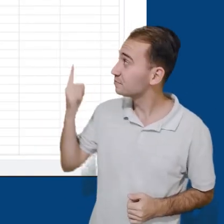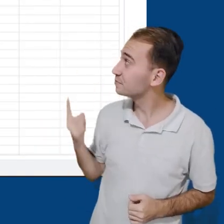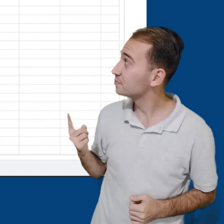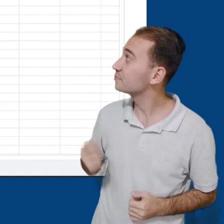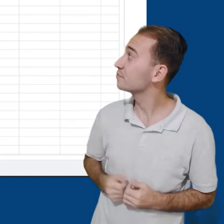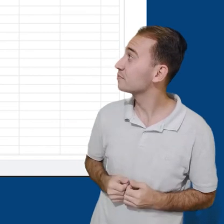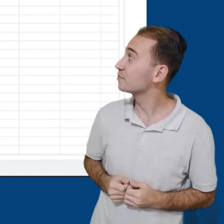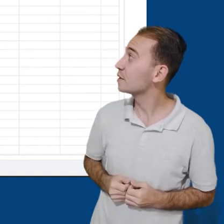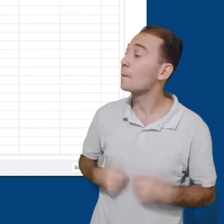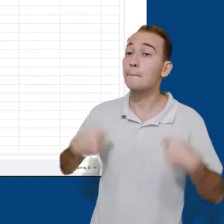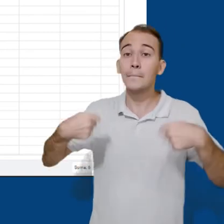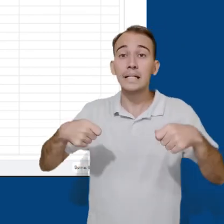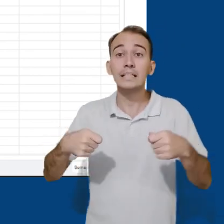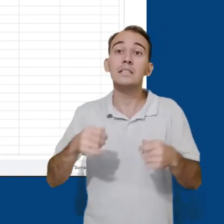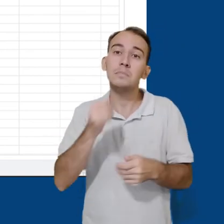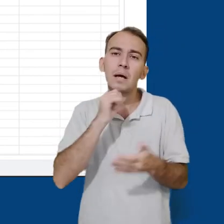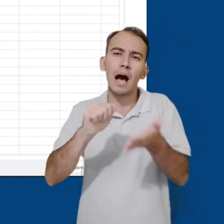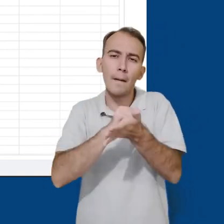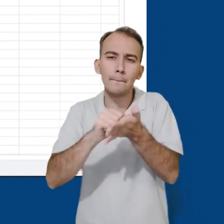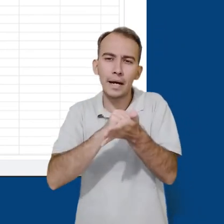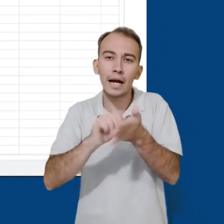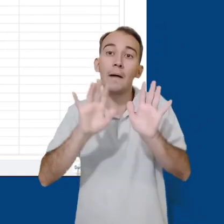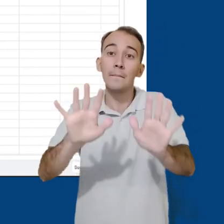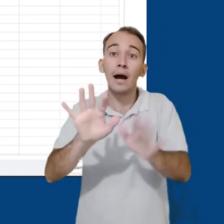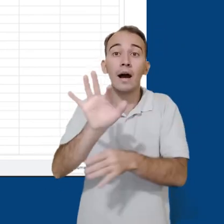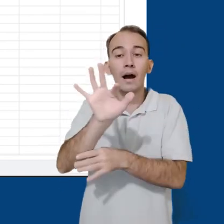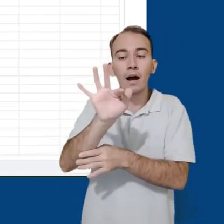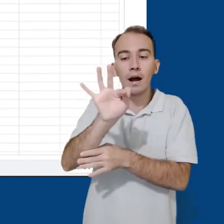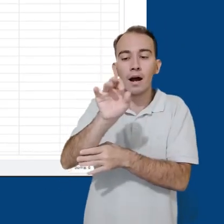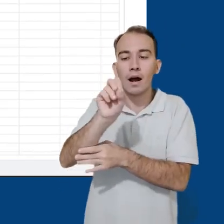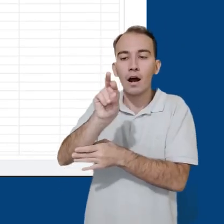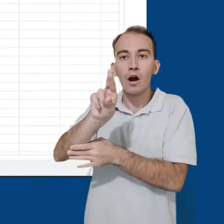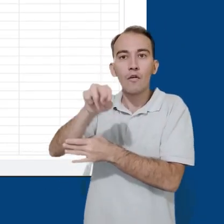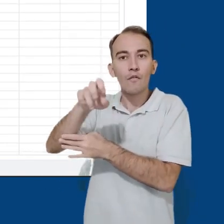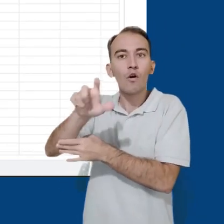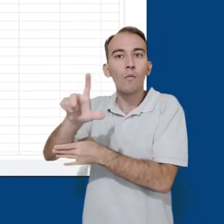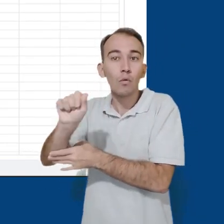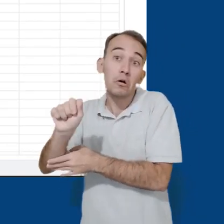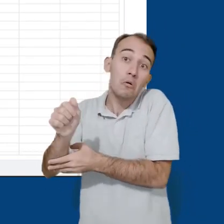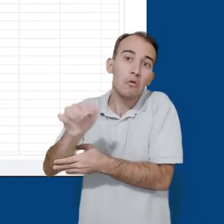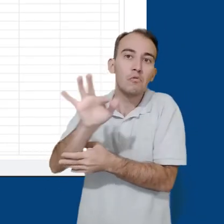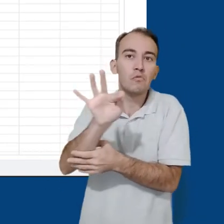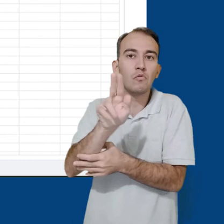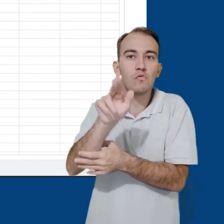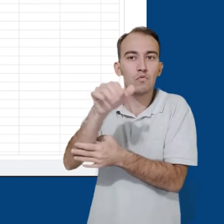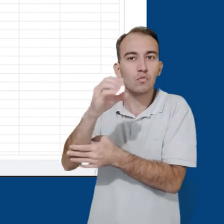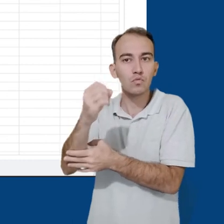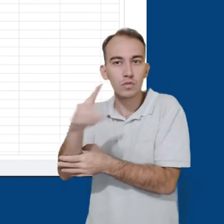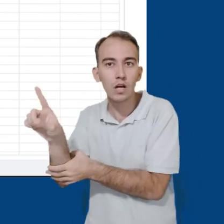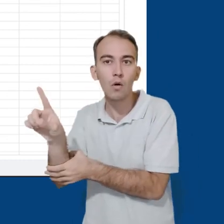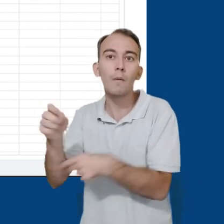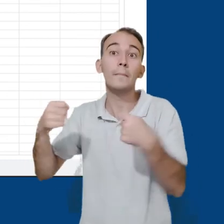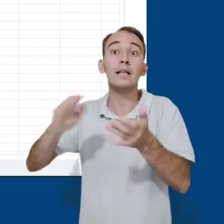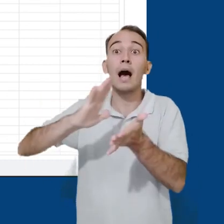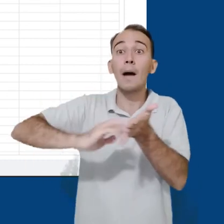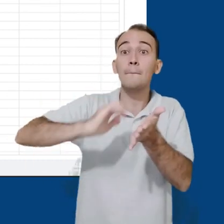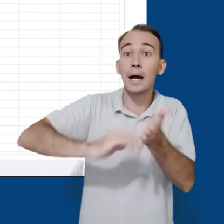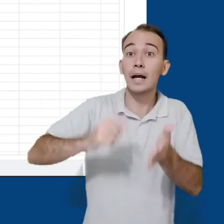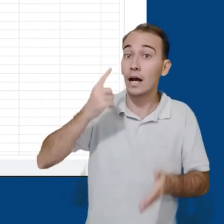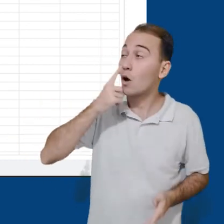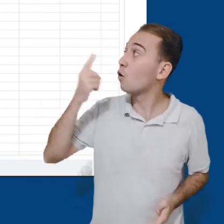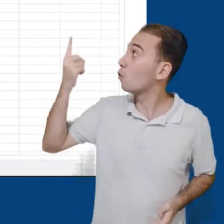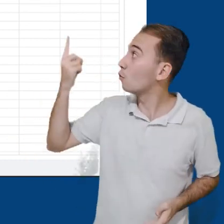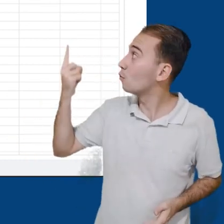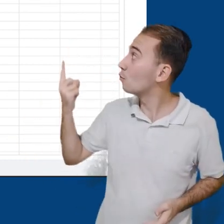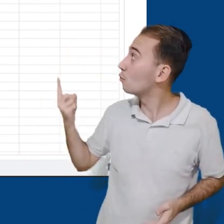a formatação que nós fizemos permanece para limpá-la você não precisa nem deletar a célula a minha coluna inteira